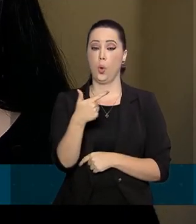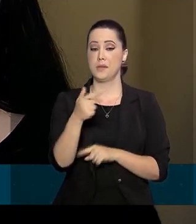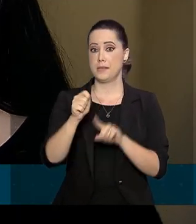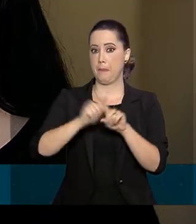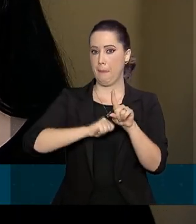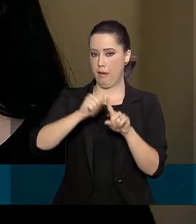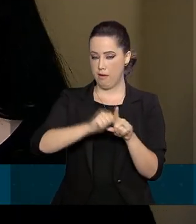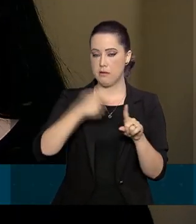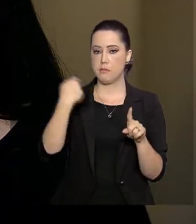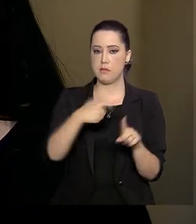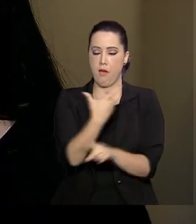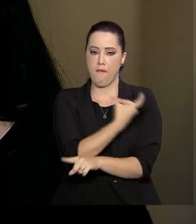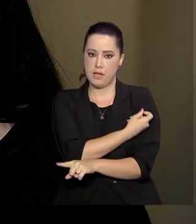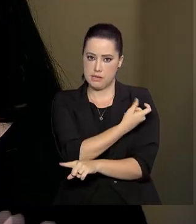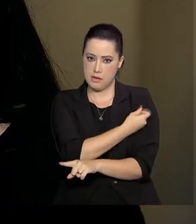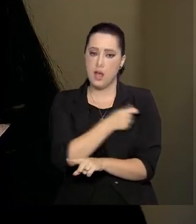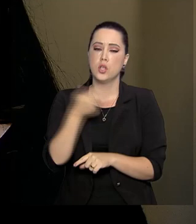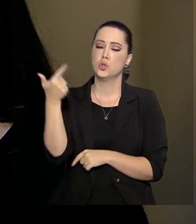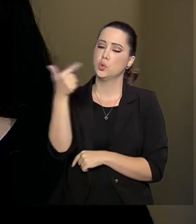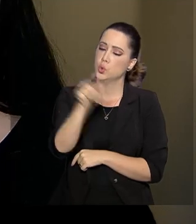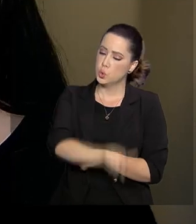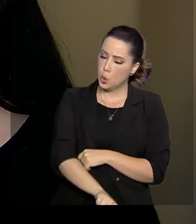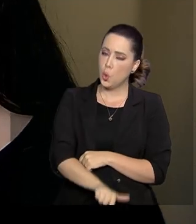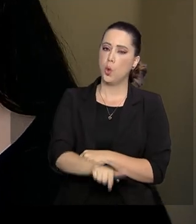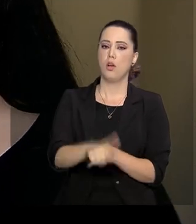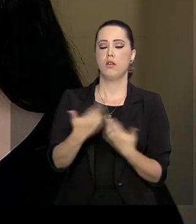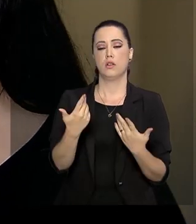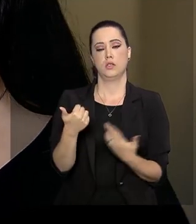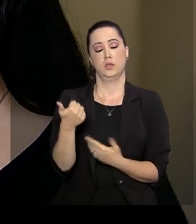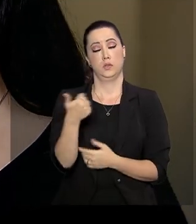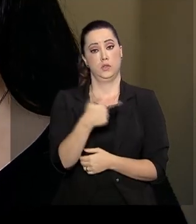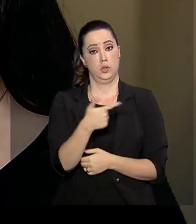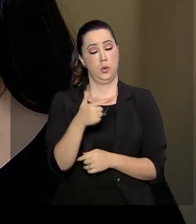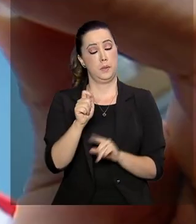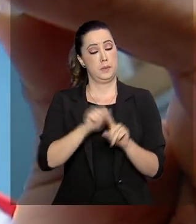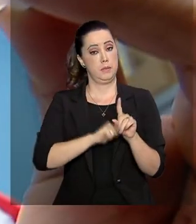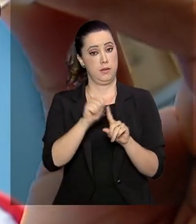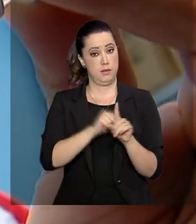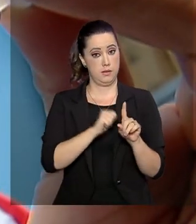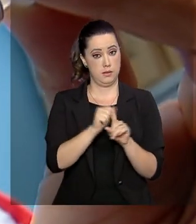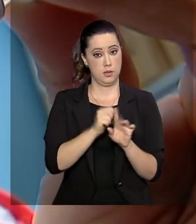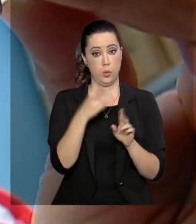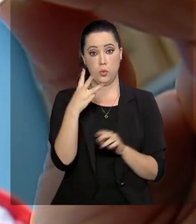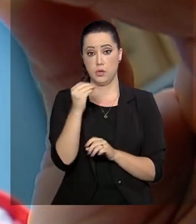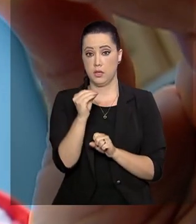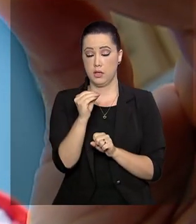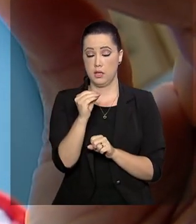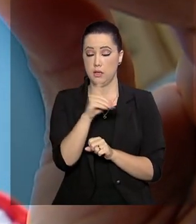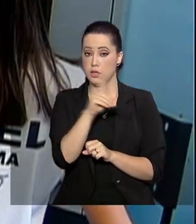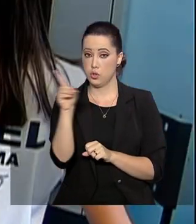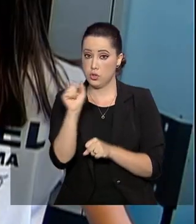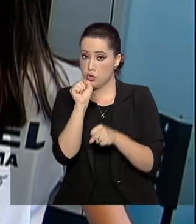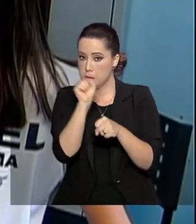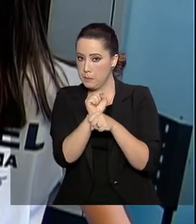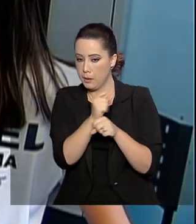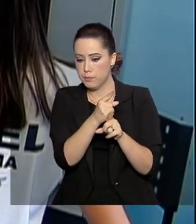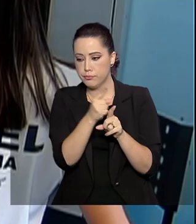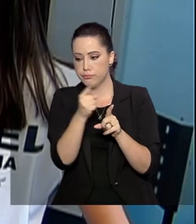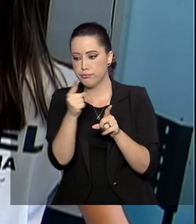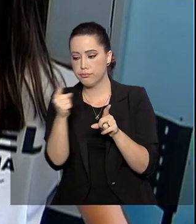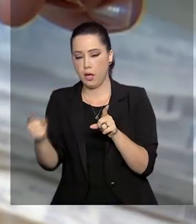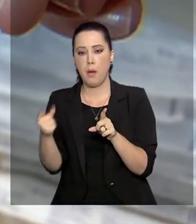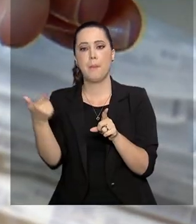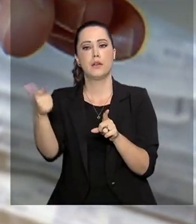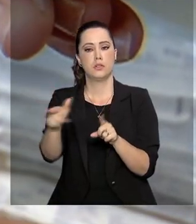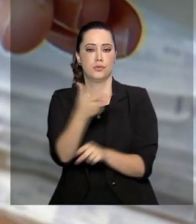com intervalo mínimo de 30 dias entre essa dose não válida e a dose da rotina. O sarampo pode deixar sequelas como